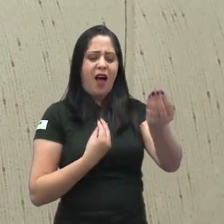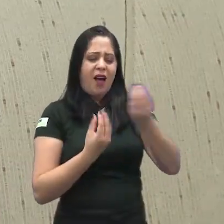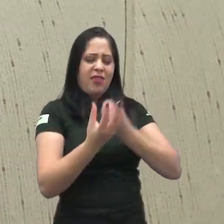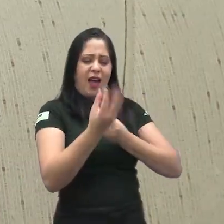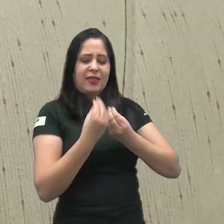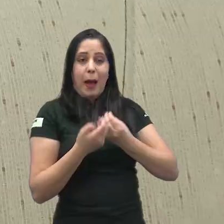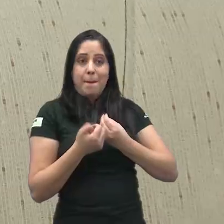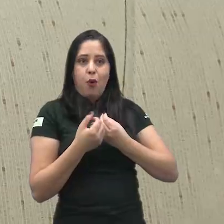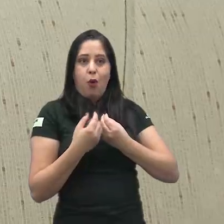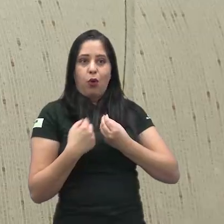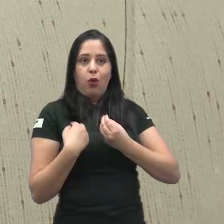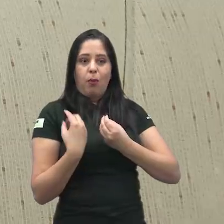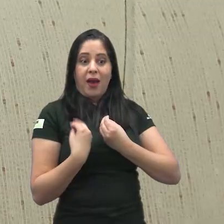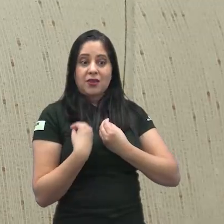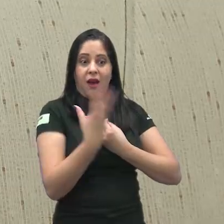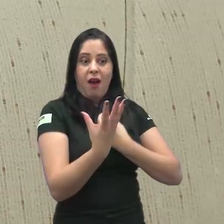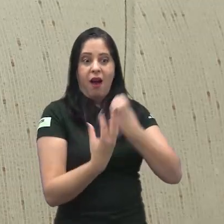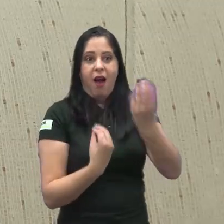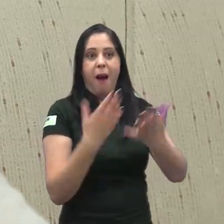percebe nesse